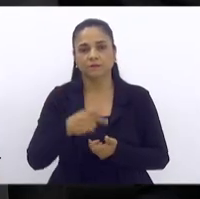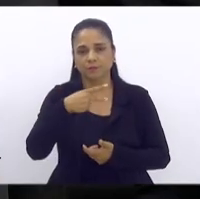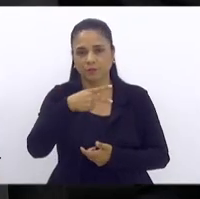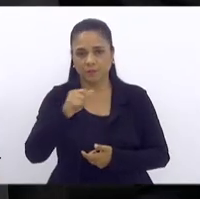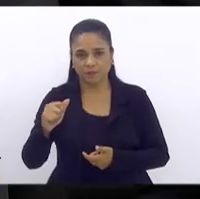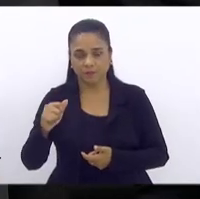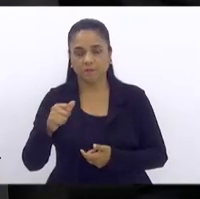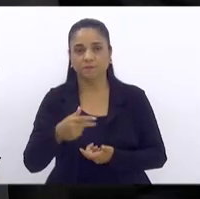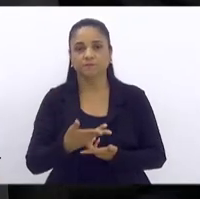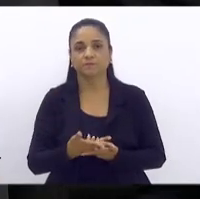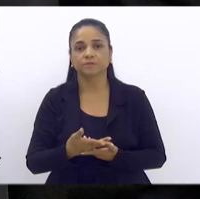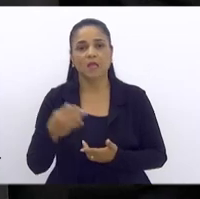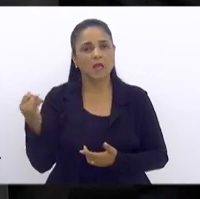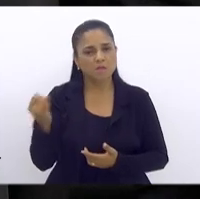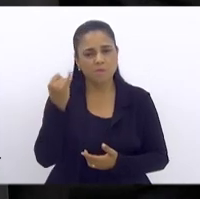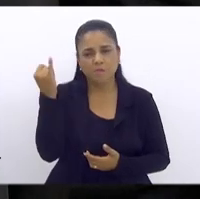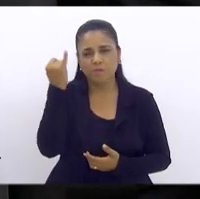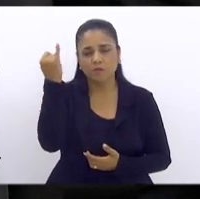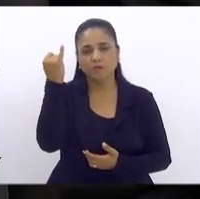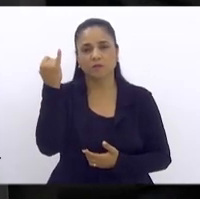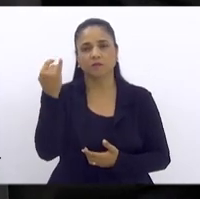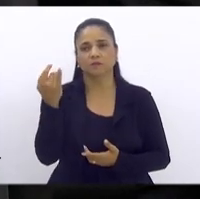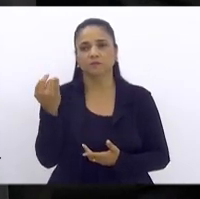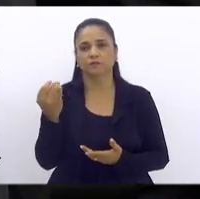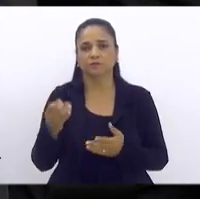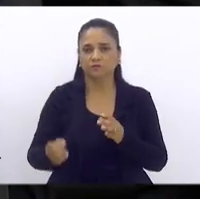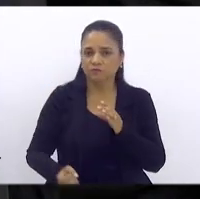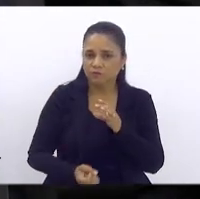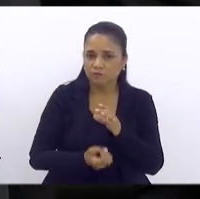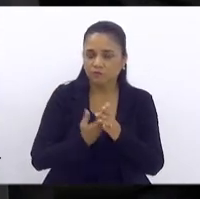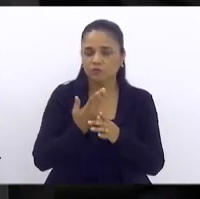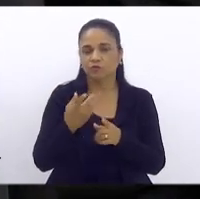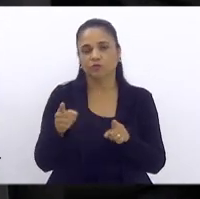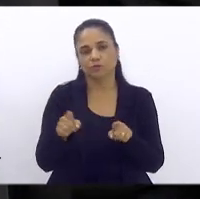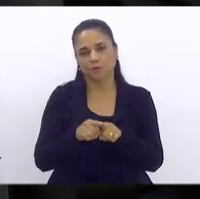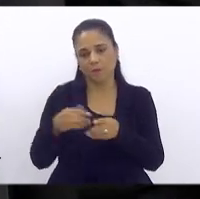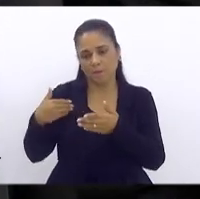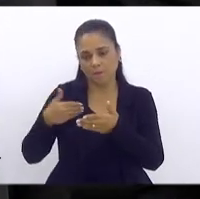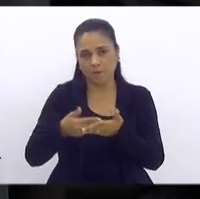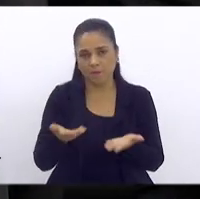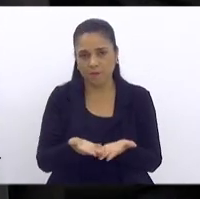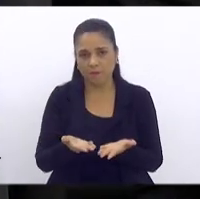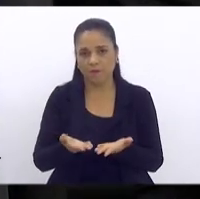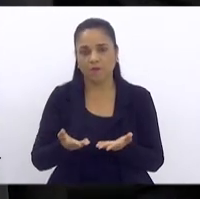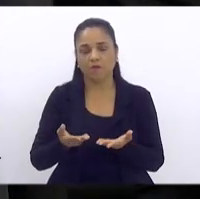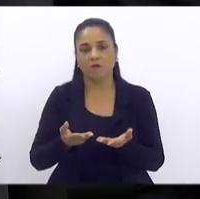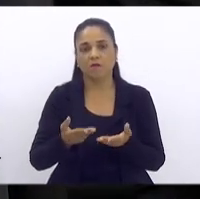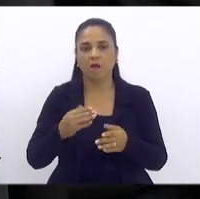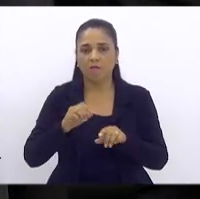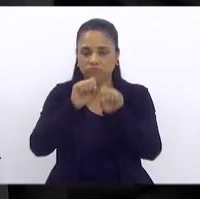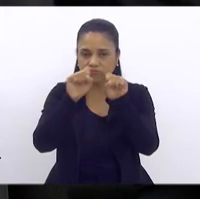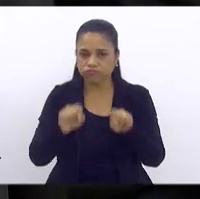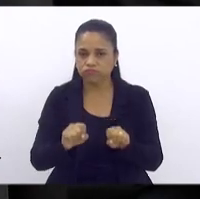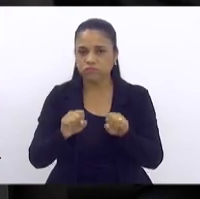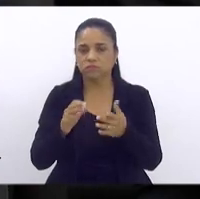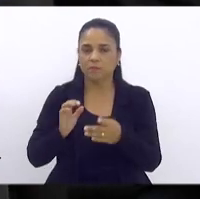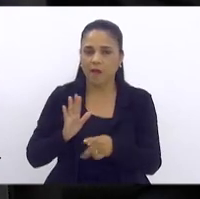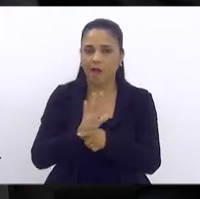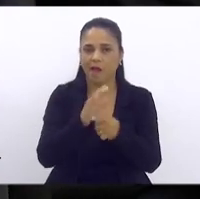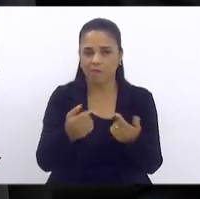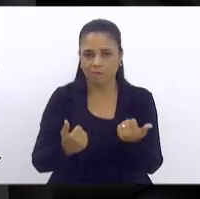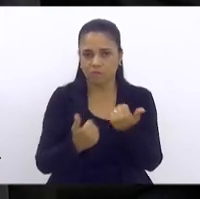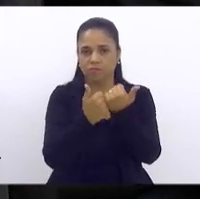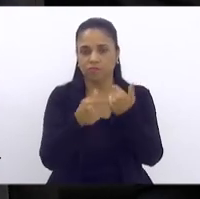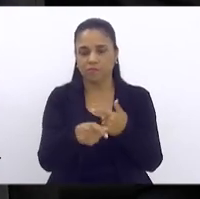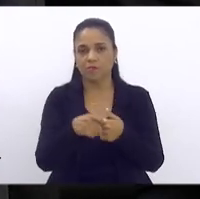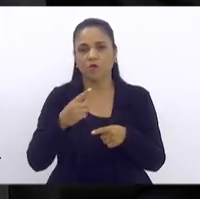aplicativo. E aí leis importantes, né, que surgiram recentemente também, que puderam ratificar o próprio sistema. Então, a gente, em contato com